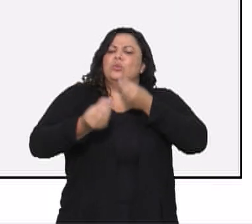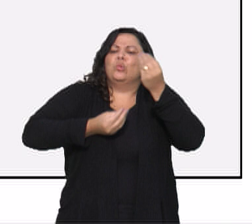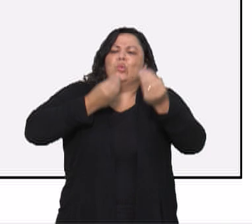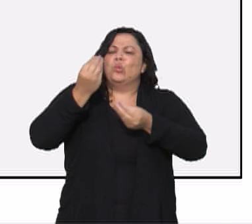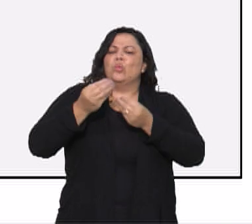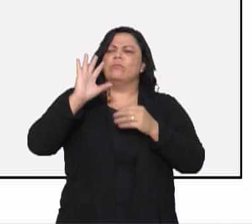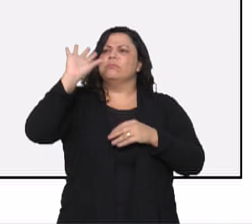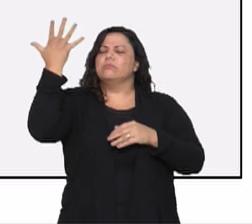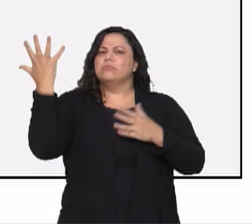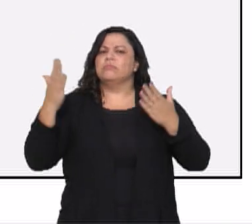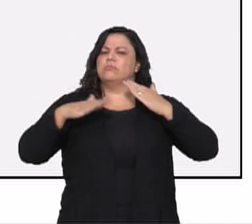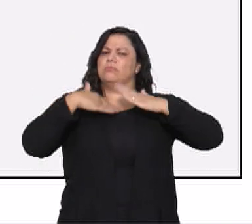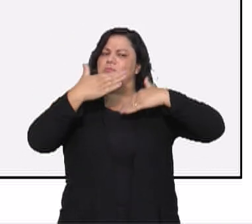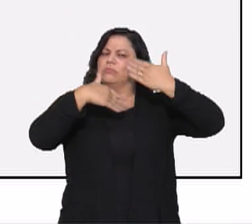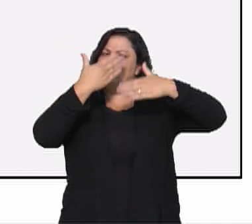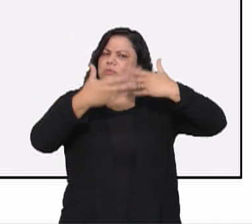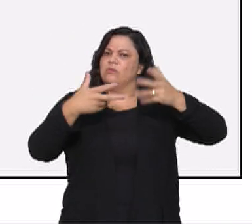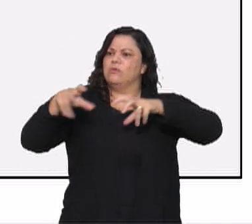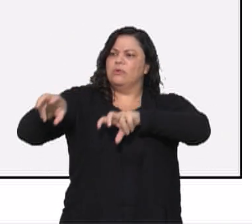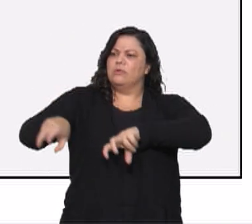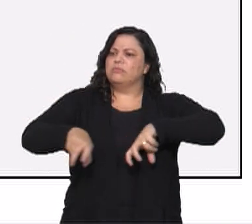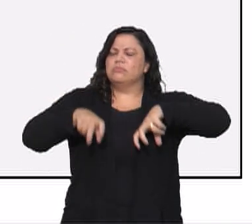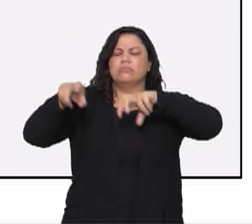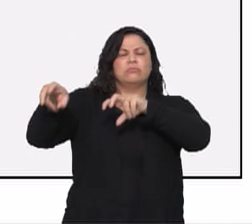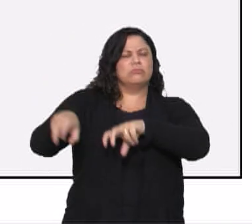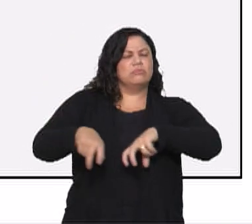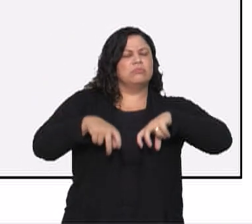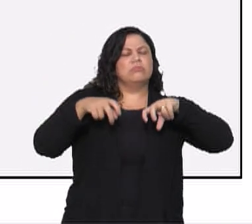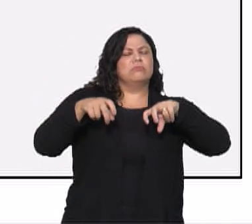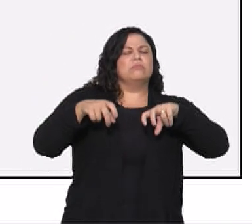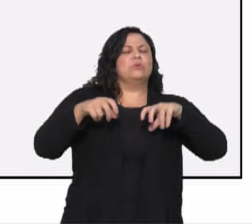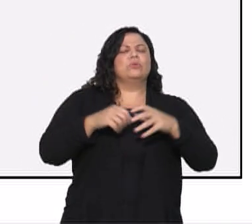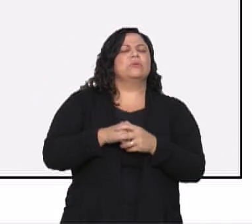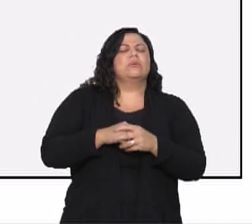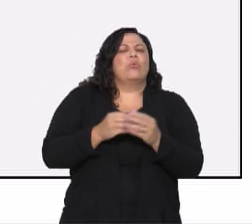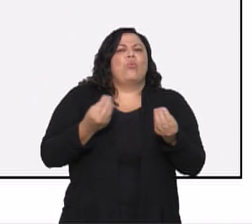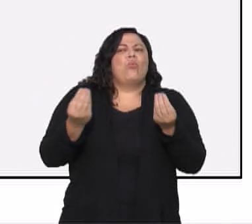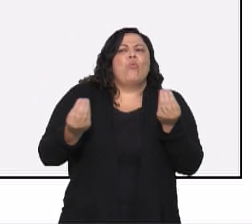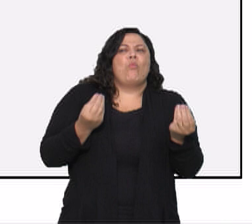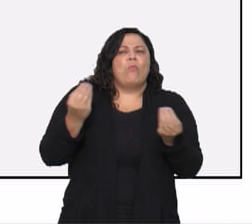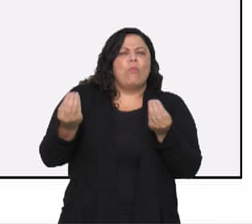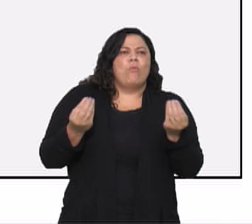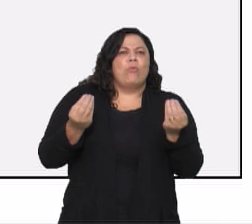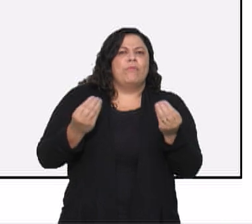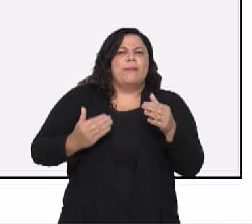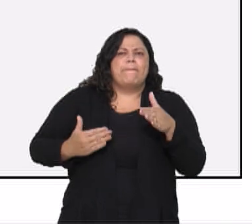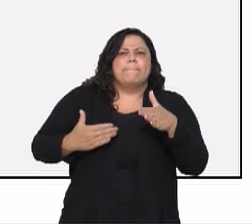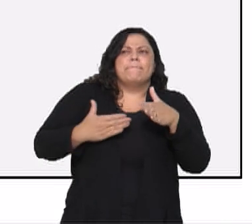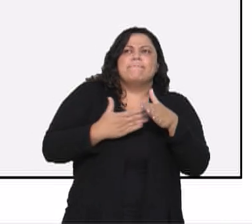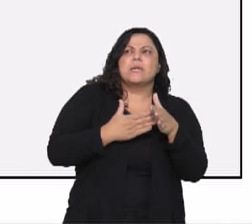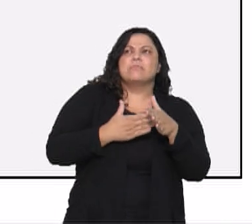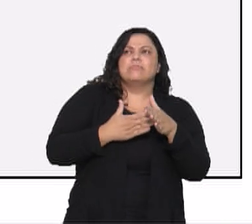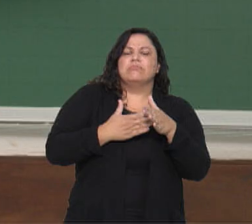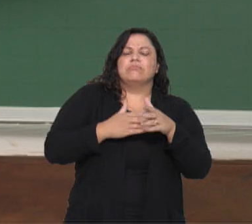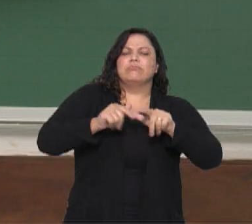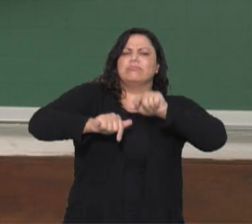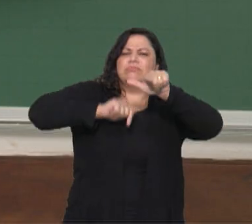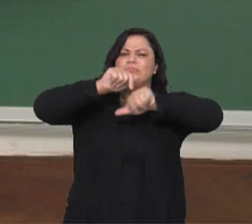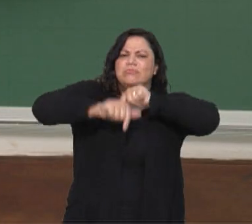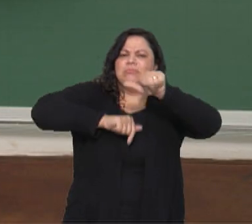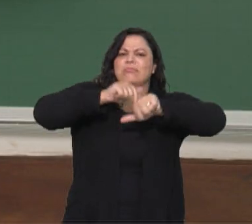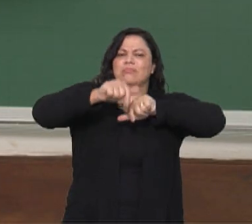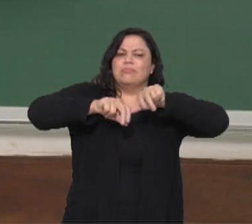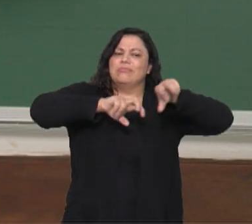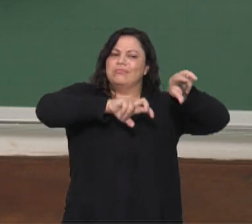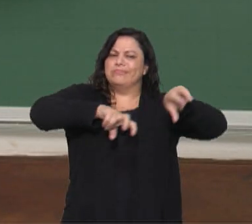o desenvolvimento da agricultura no Neolítico, o impacto da atividade agrícola na vida do homem, como que muda a vida do